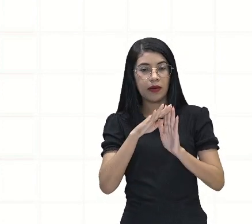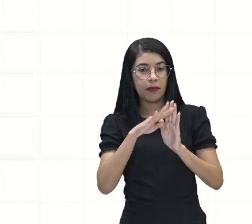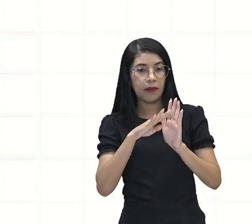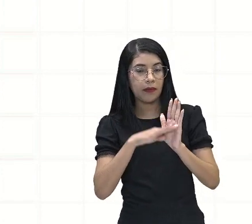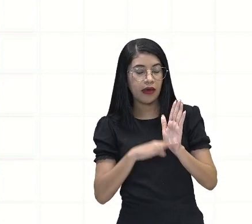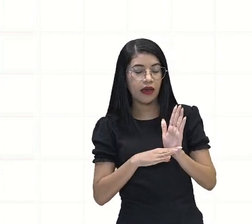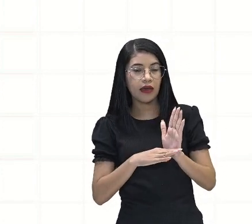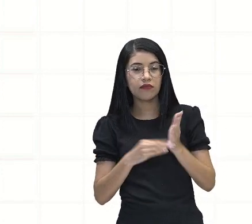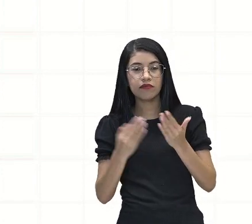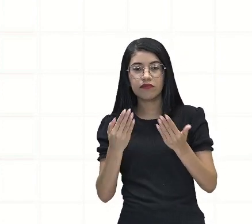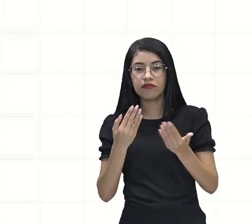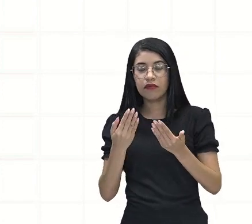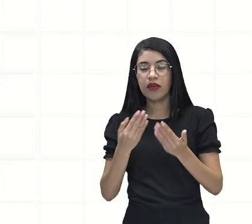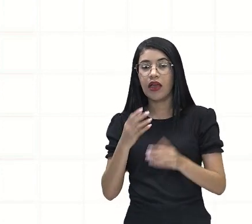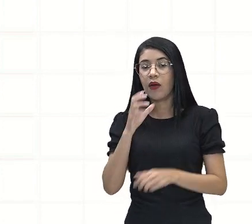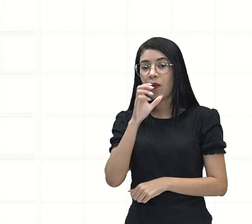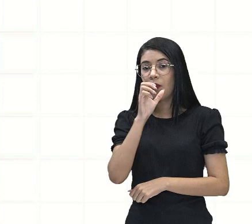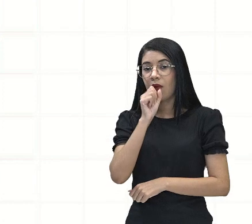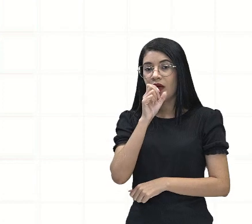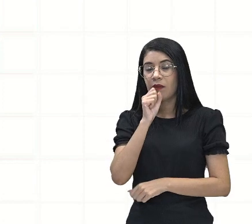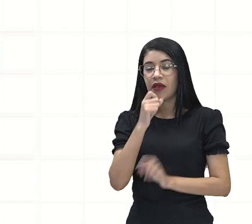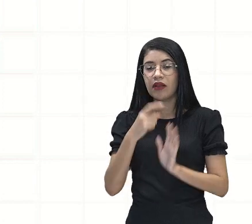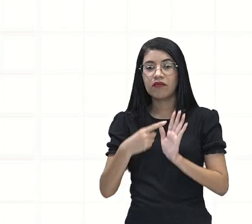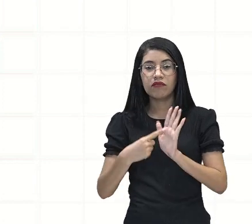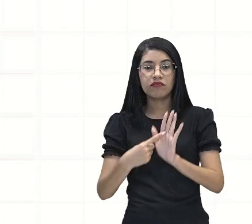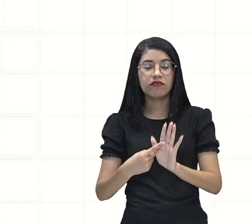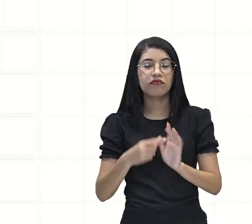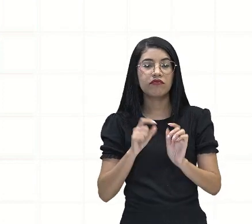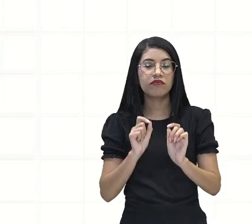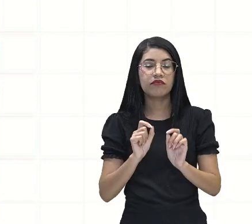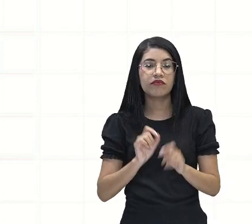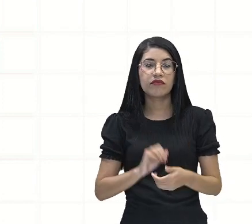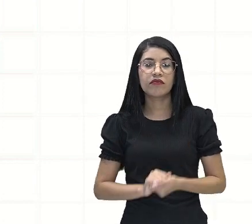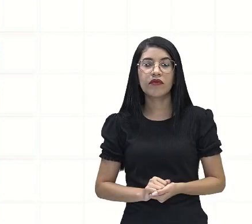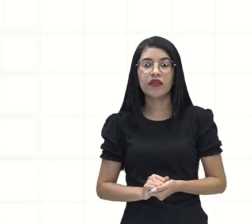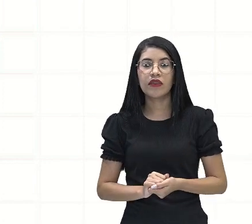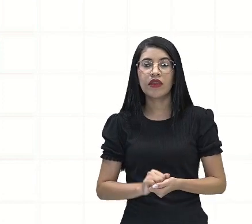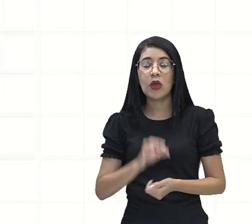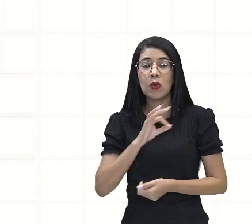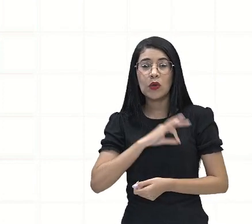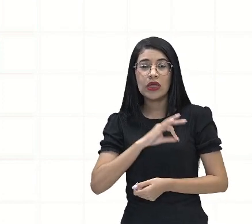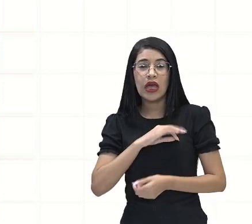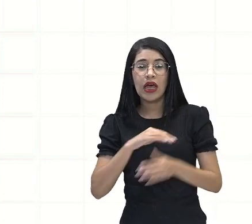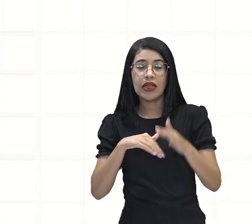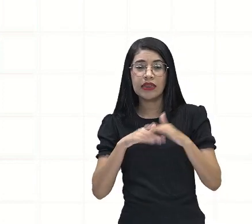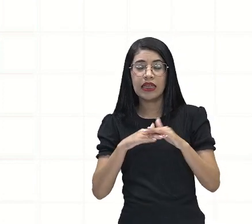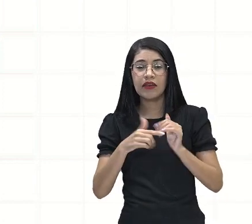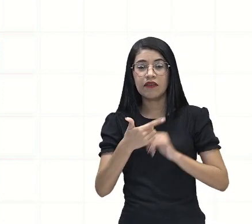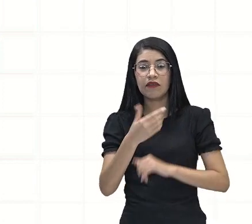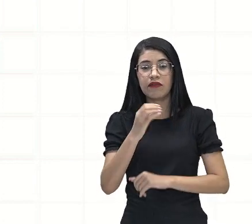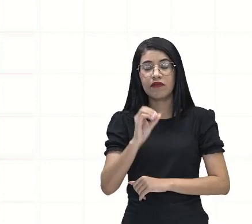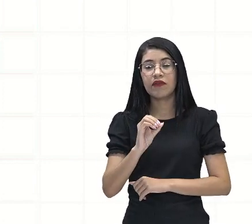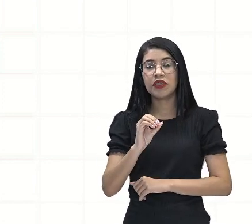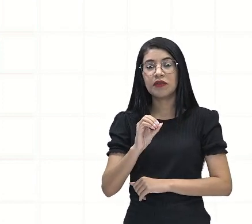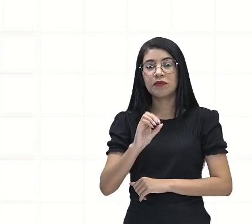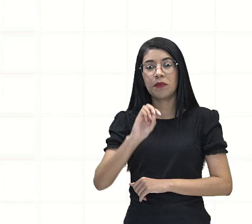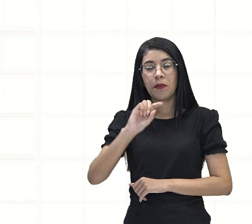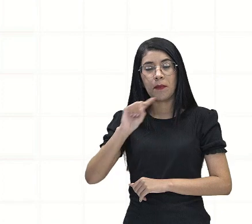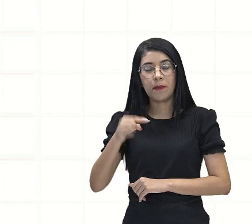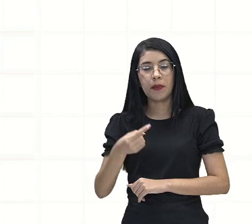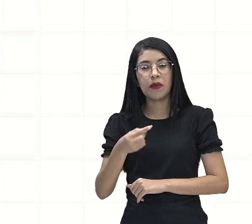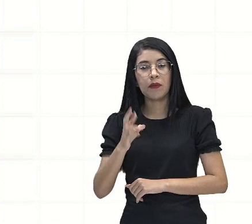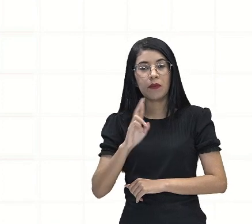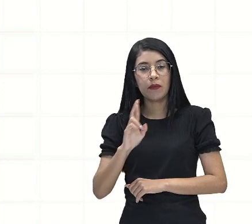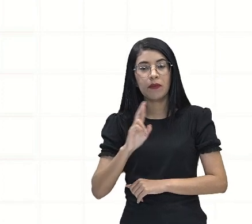né a cor amarela vai indicar eh uma renda de até R 20.000 E aí à